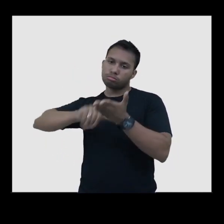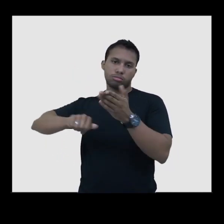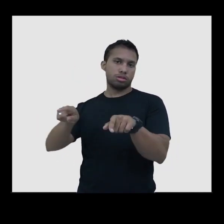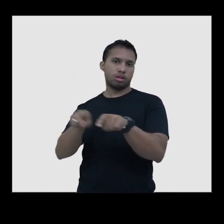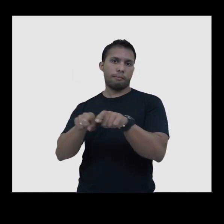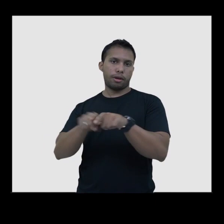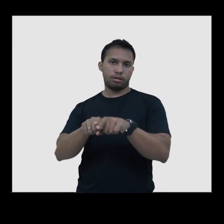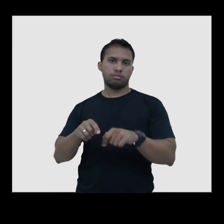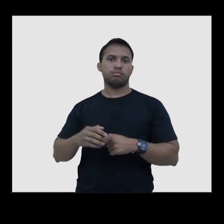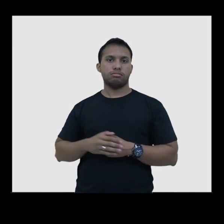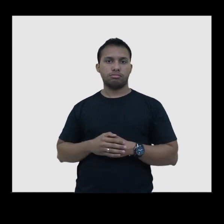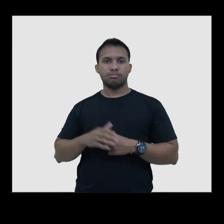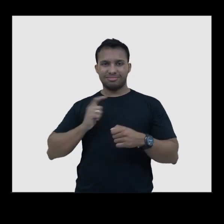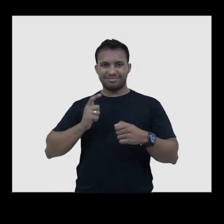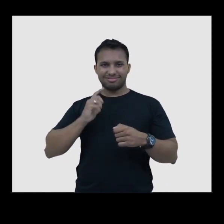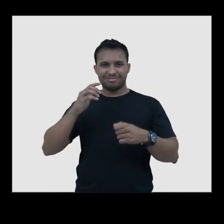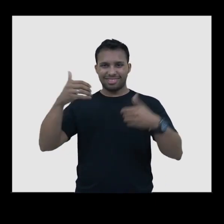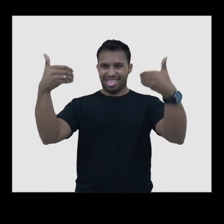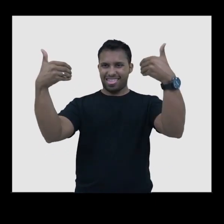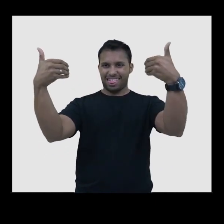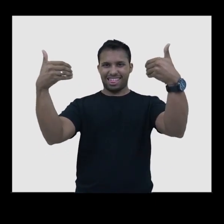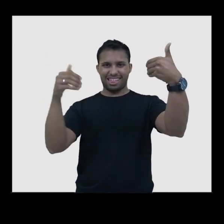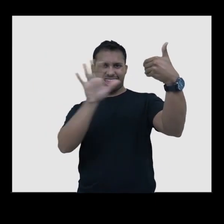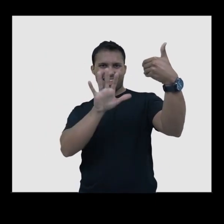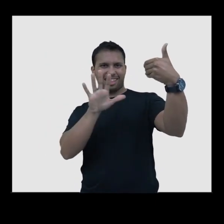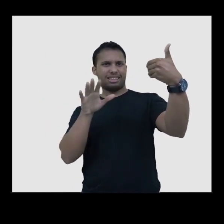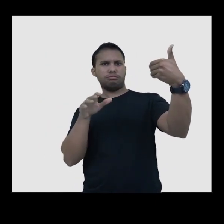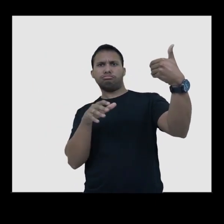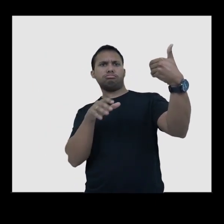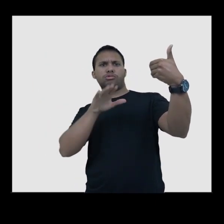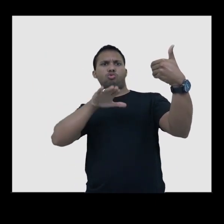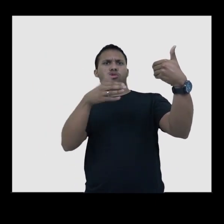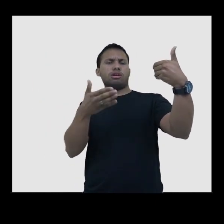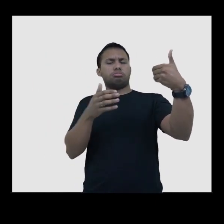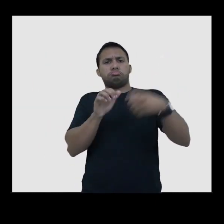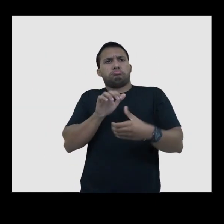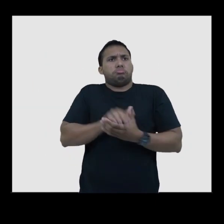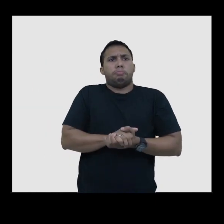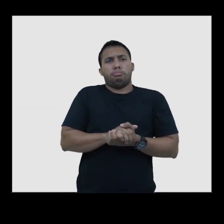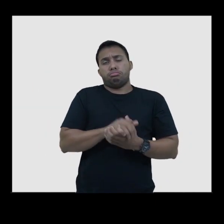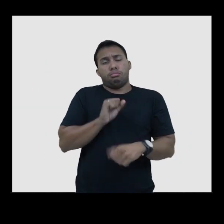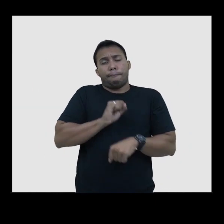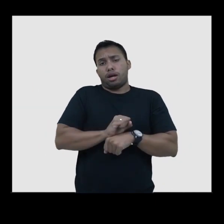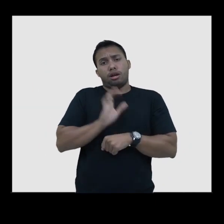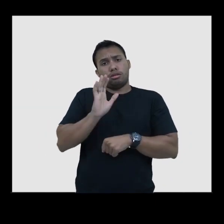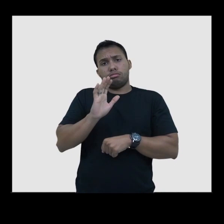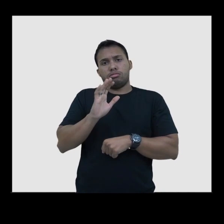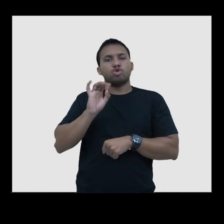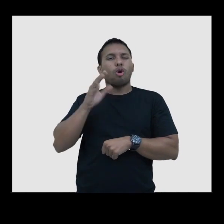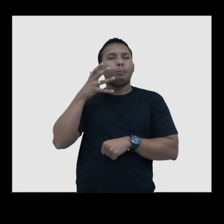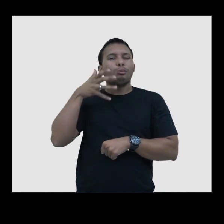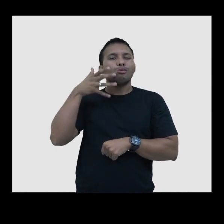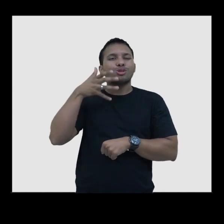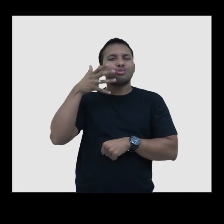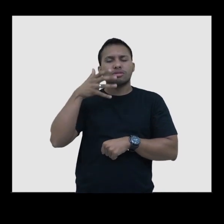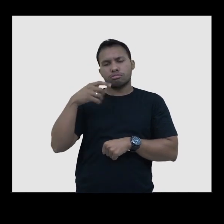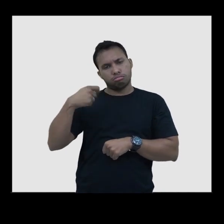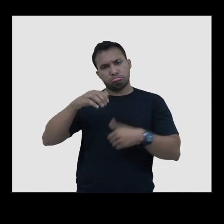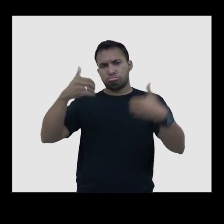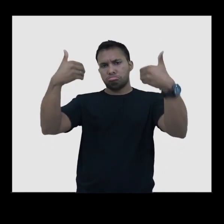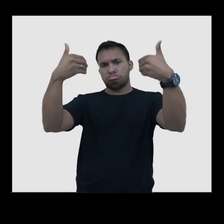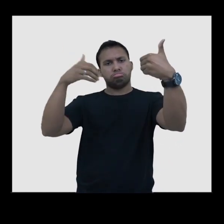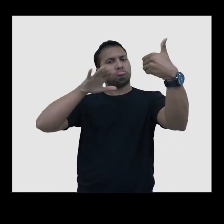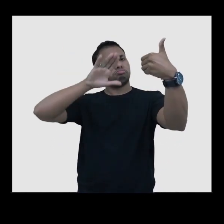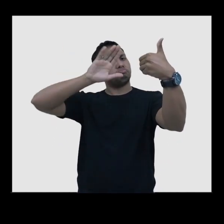fundo azul e deletar. Ou seja, esse intervalo de tempo aqui não precisou de intérprete. O intérprete ficou parado, sem sinalizar, já que não